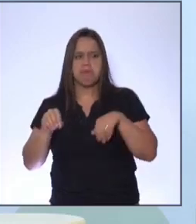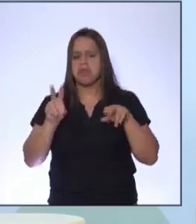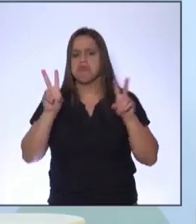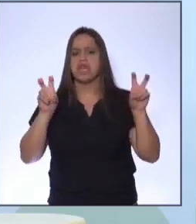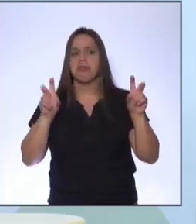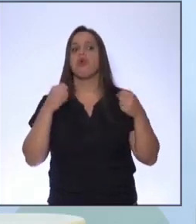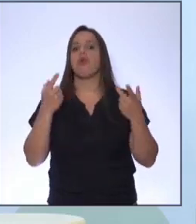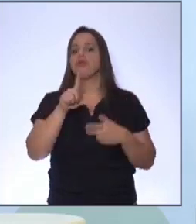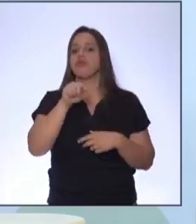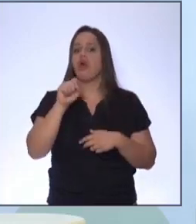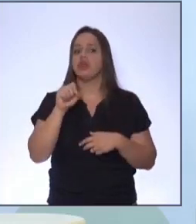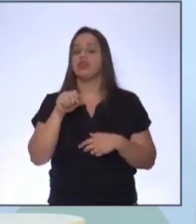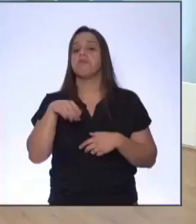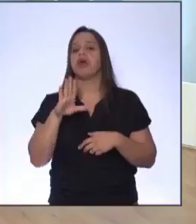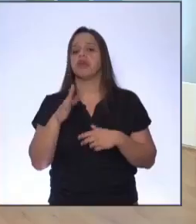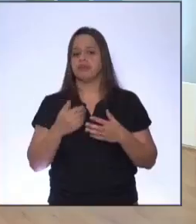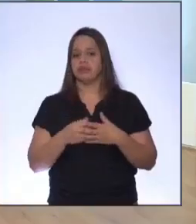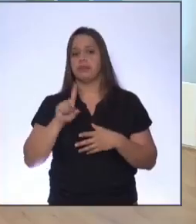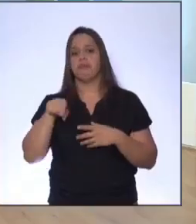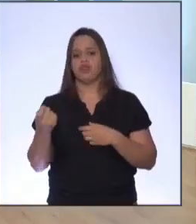daqui 5 minutinhos a gente volta.